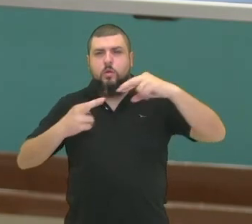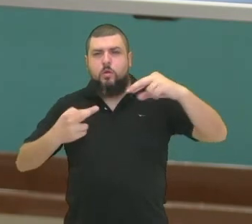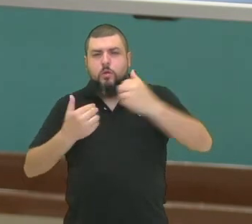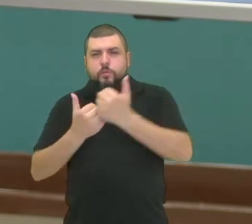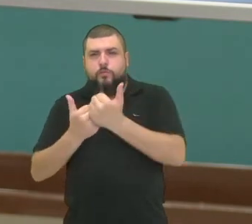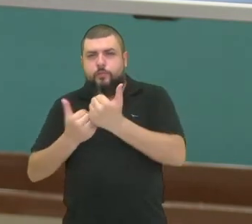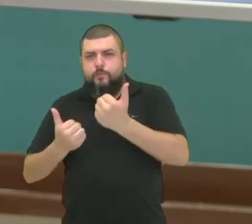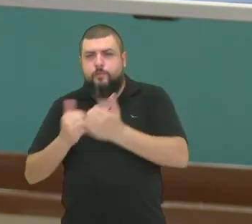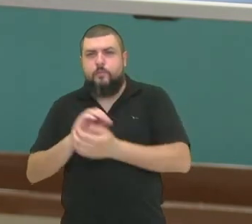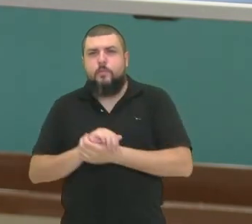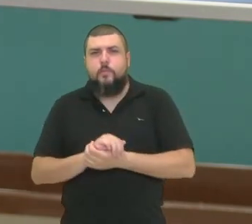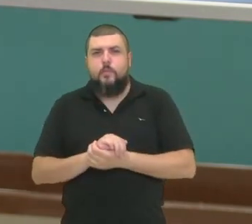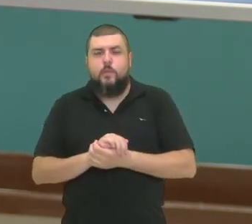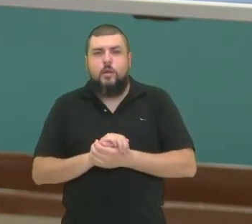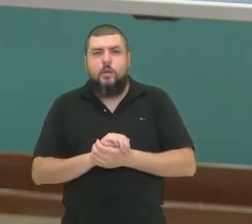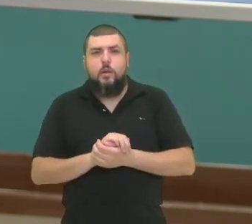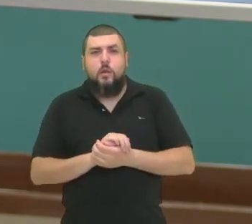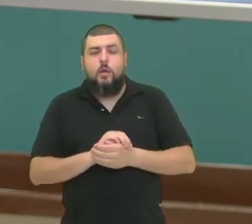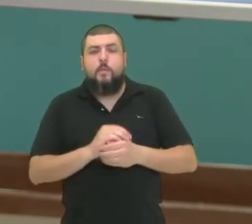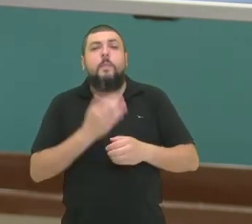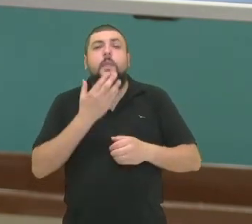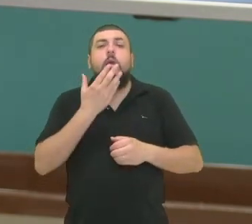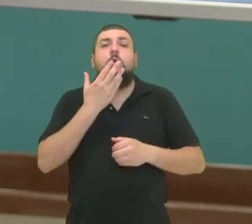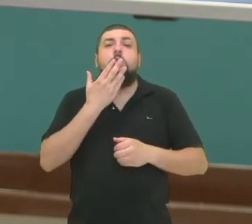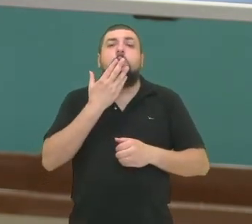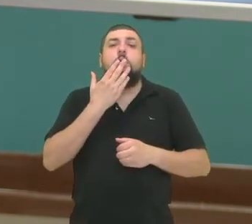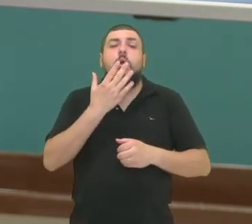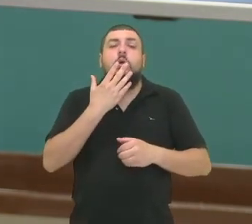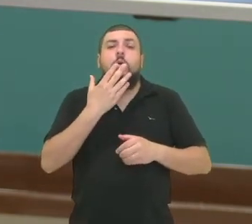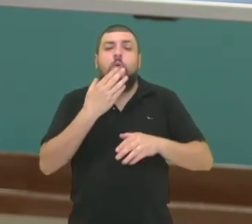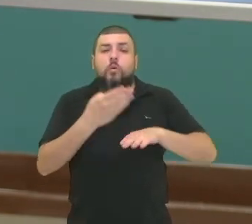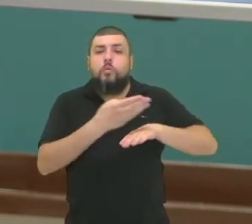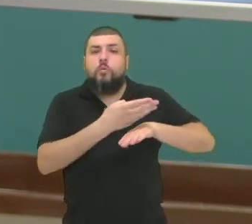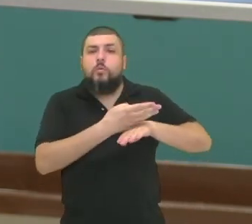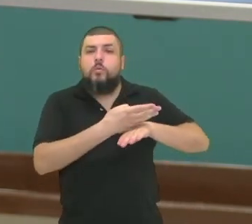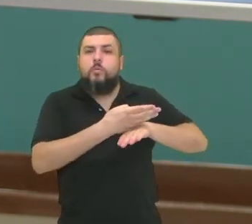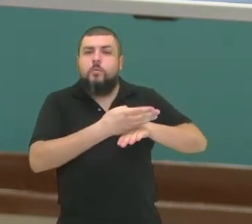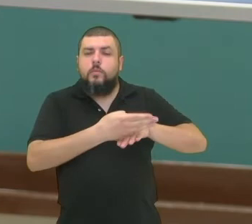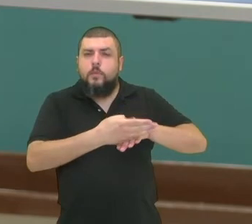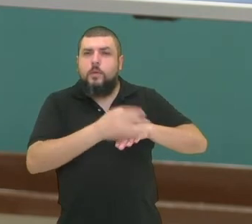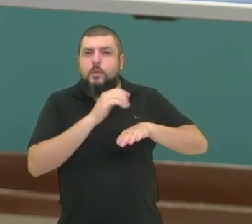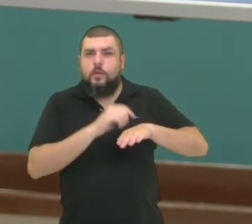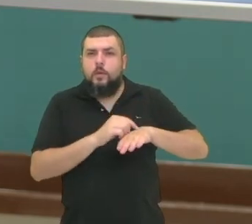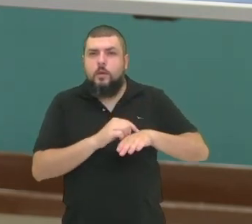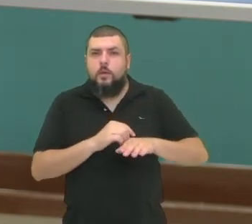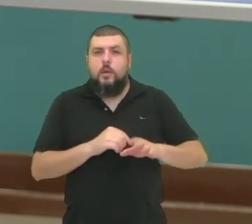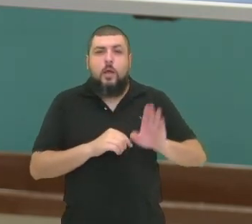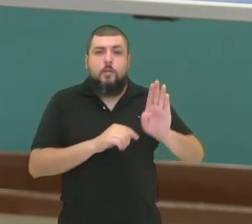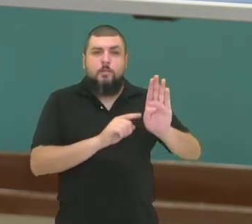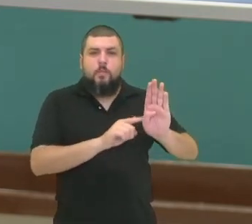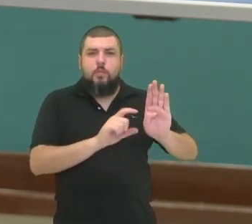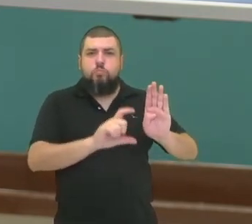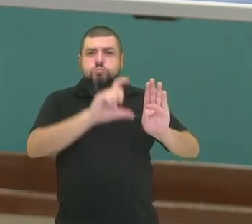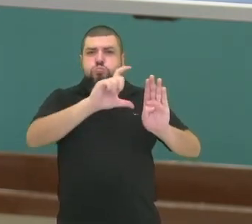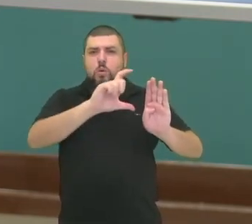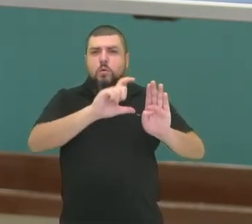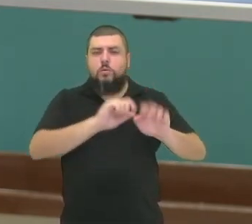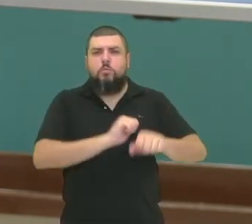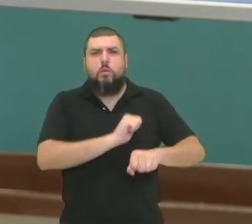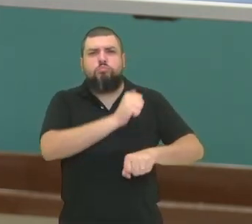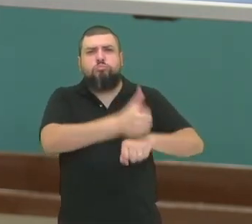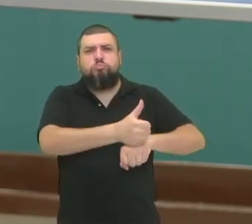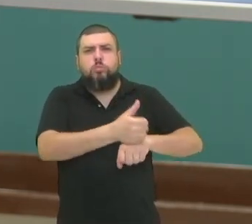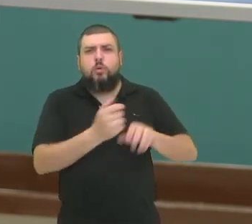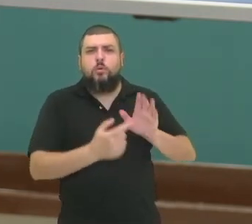cor branca, que a gente está falando agora das cores das flores. E a letra Bzão, fator dominante para a